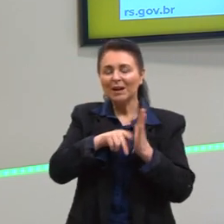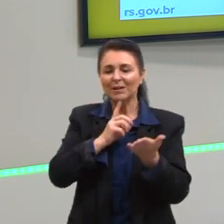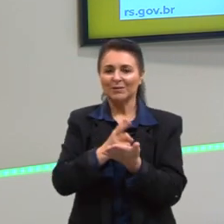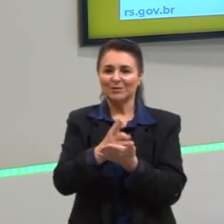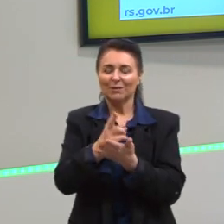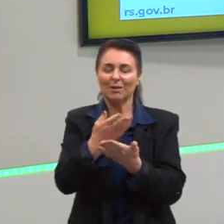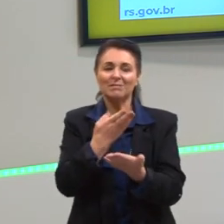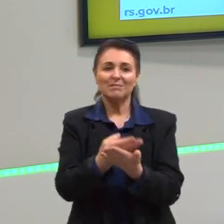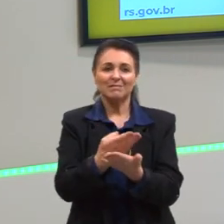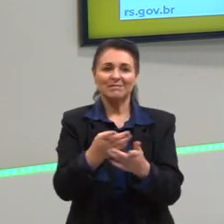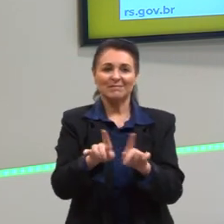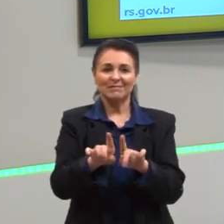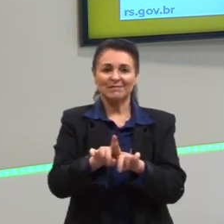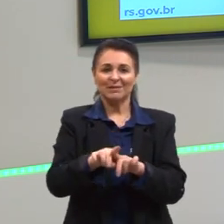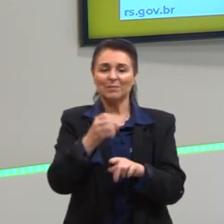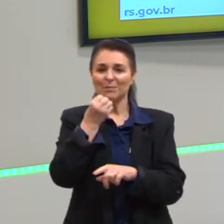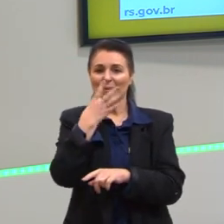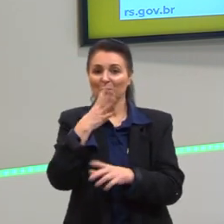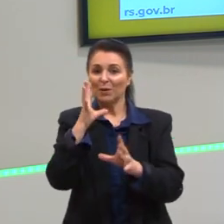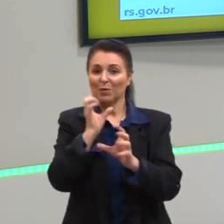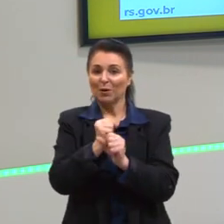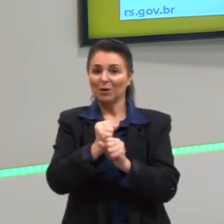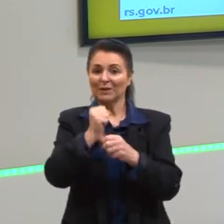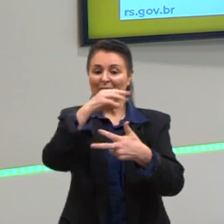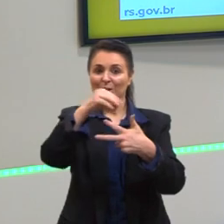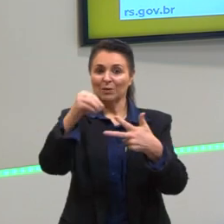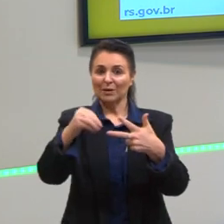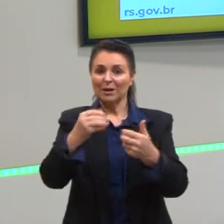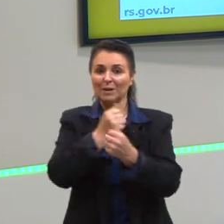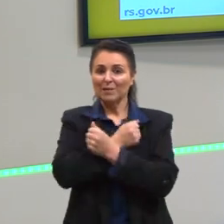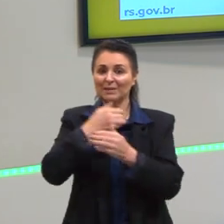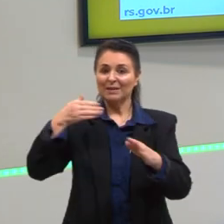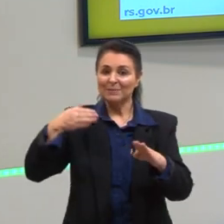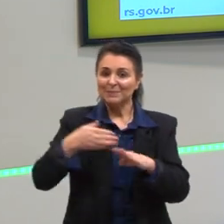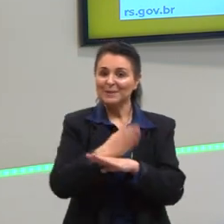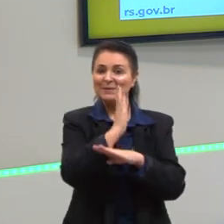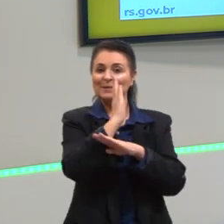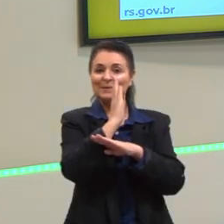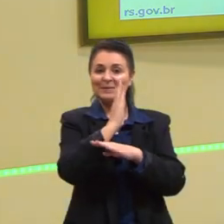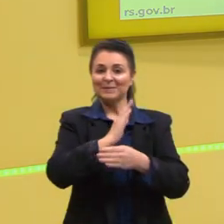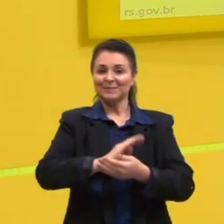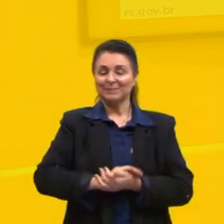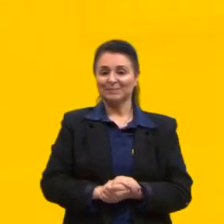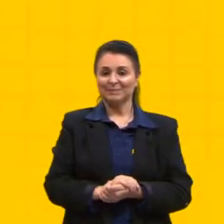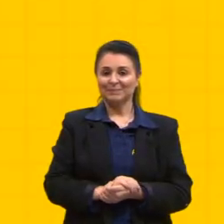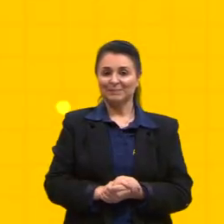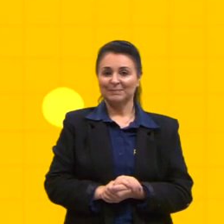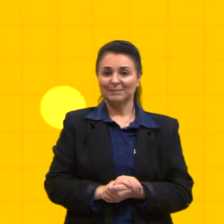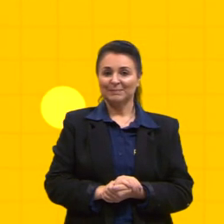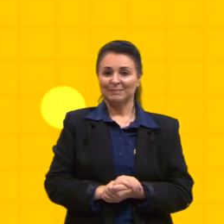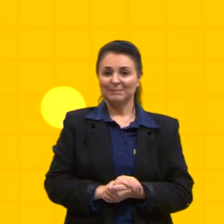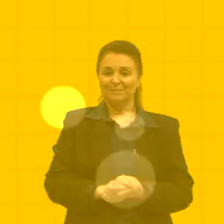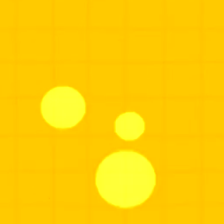continue estudando para uma boa nota no ENEM grande abraço até a próxima aula partiu passar um